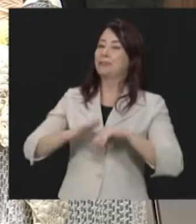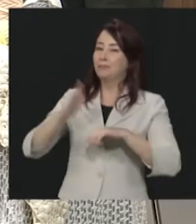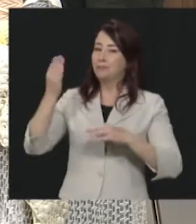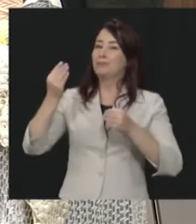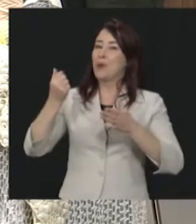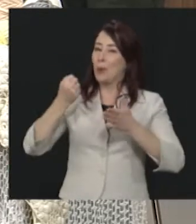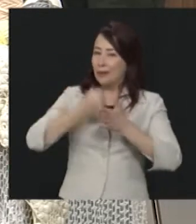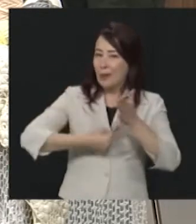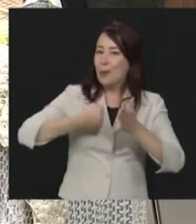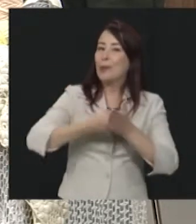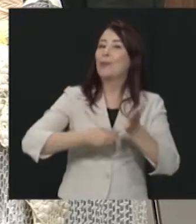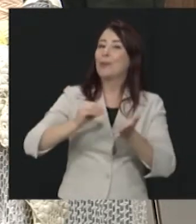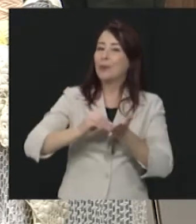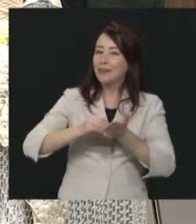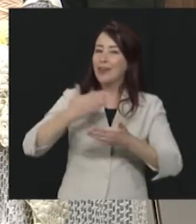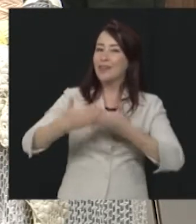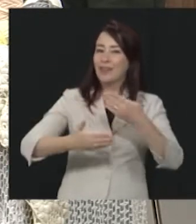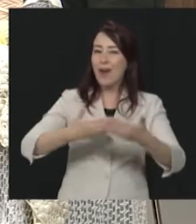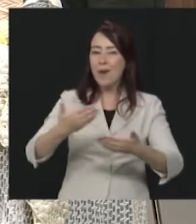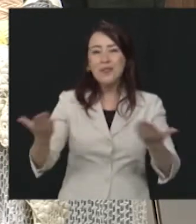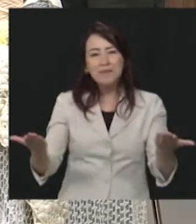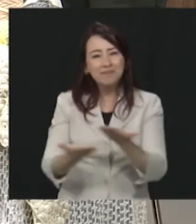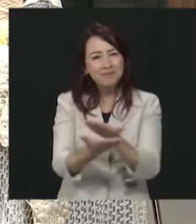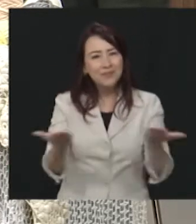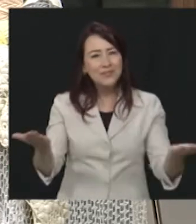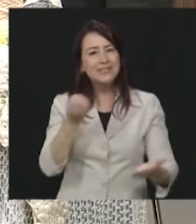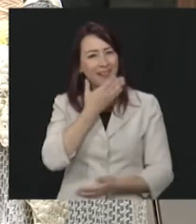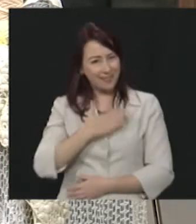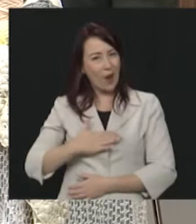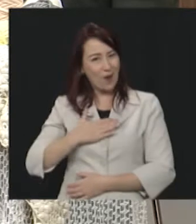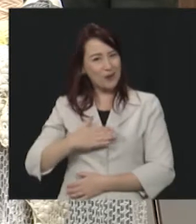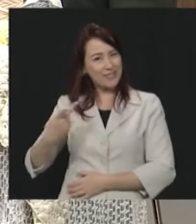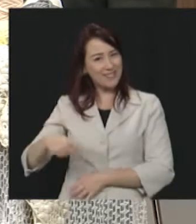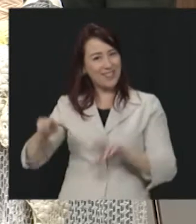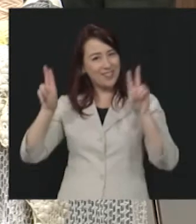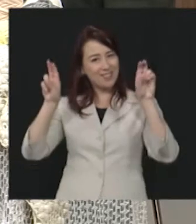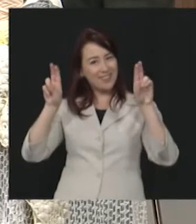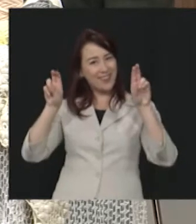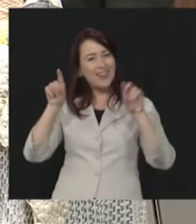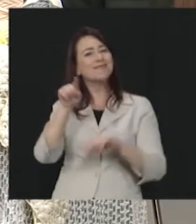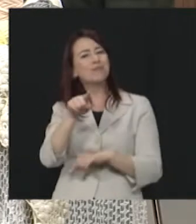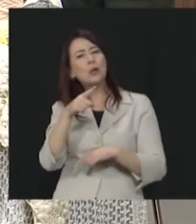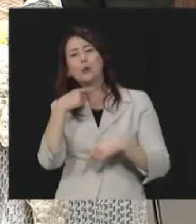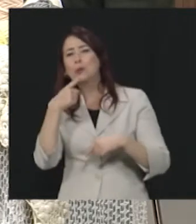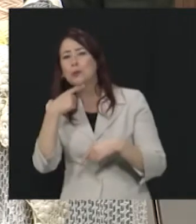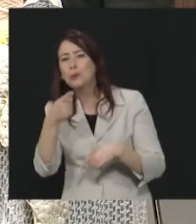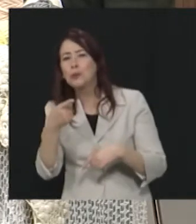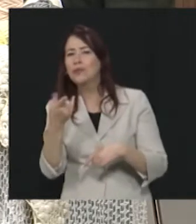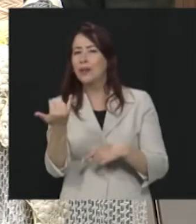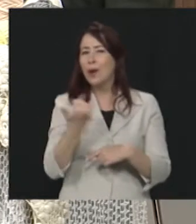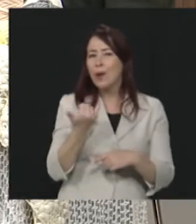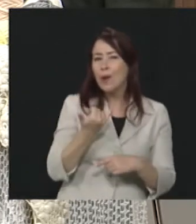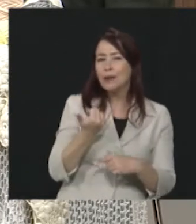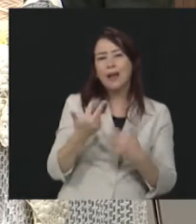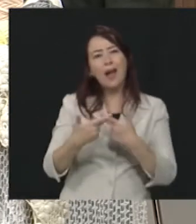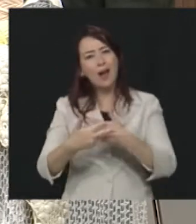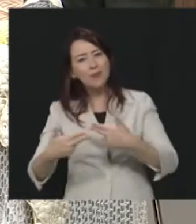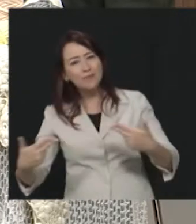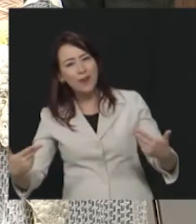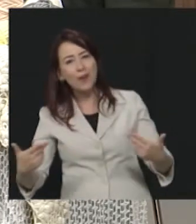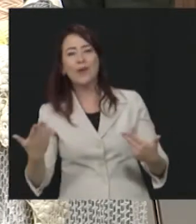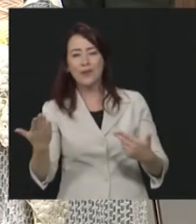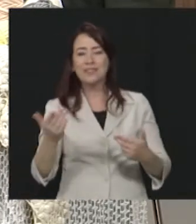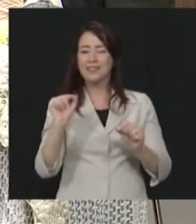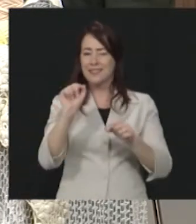Você de casa está gostando do programa? Tem uma dúvida, uma pergunta, alguma história para contar? Compartilhe com a gente. A